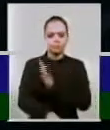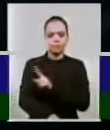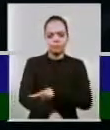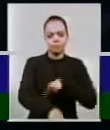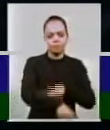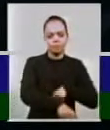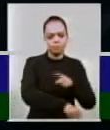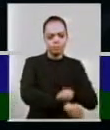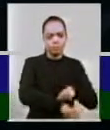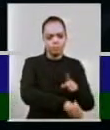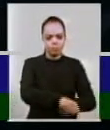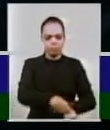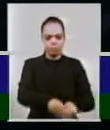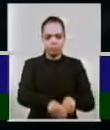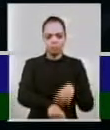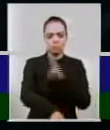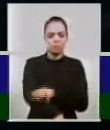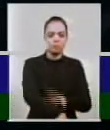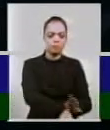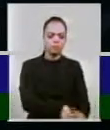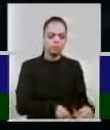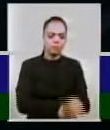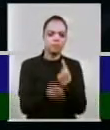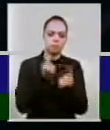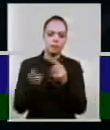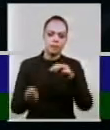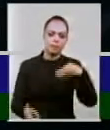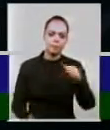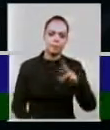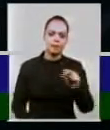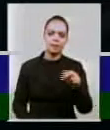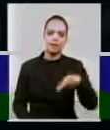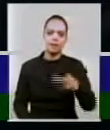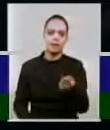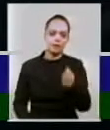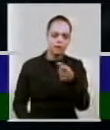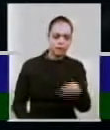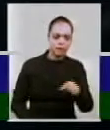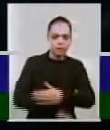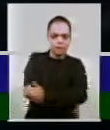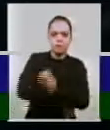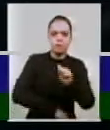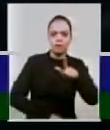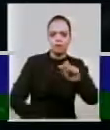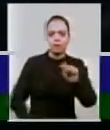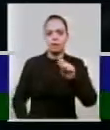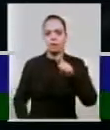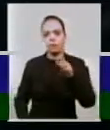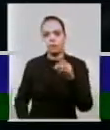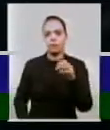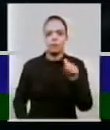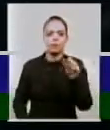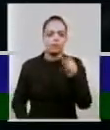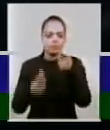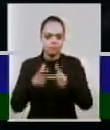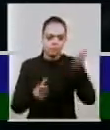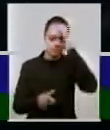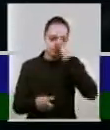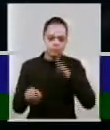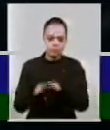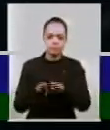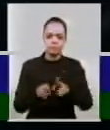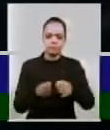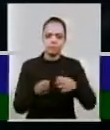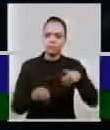de faixa horizontal na Avenida Maranhão, esquina com a Rua Alagoas, no bairro Brasil. Também o vereador Celso